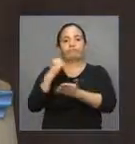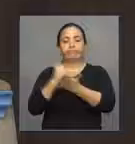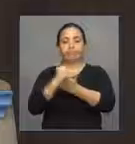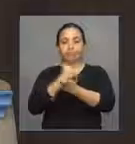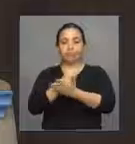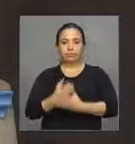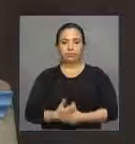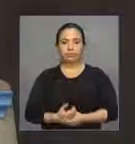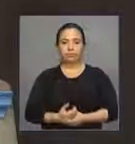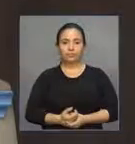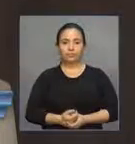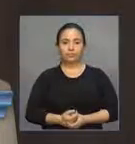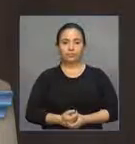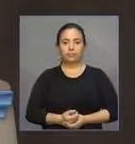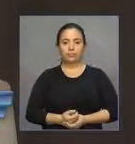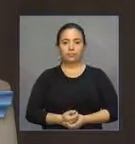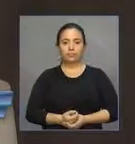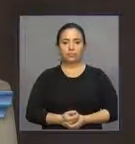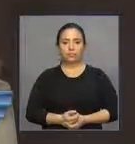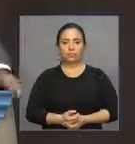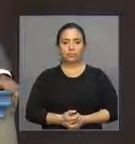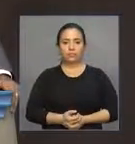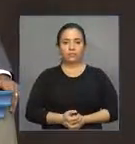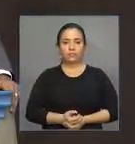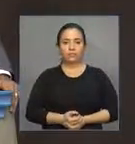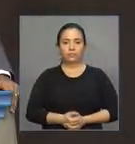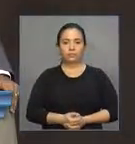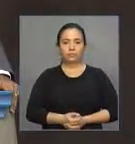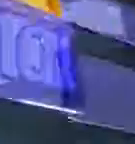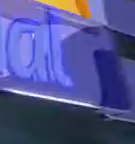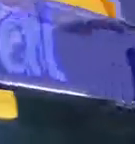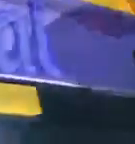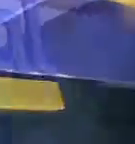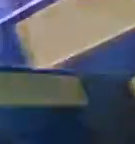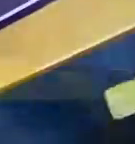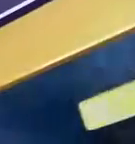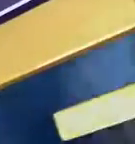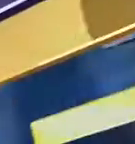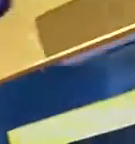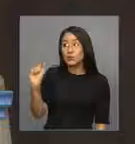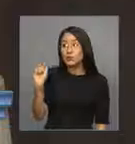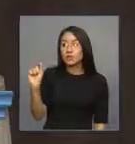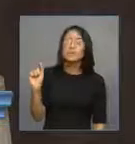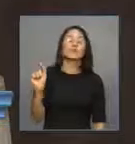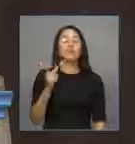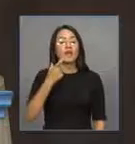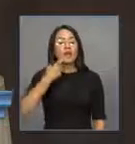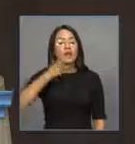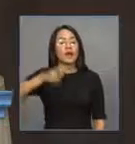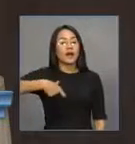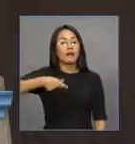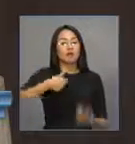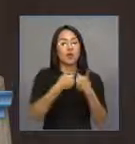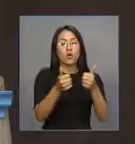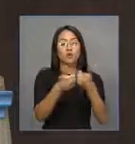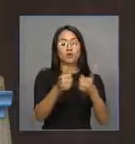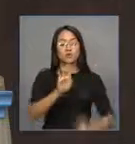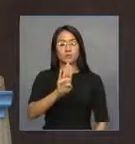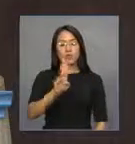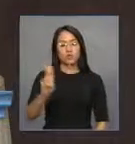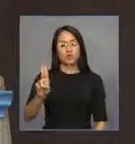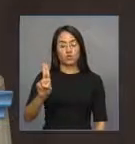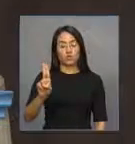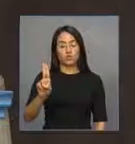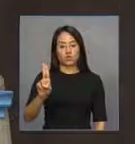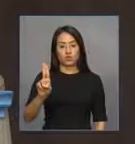situação, solicitar a transferência para outra escola não é razoável. O deputado Doutor Santana, do PT,